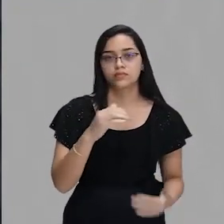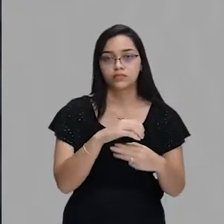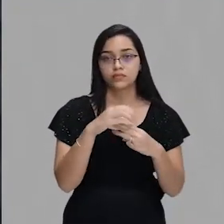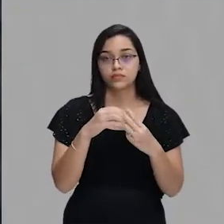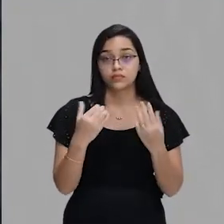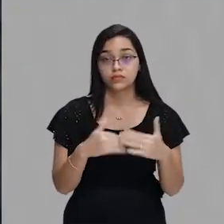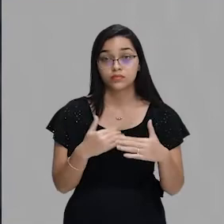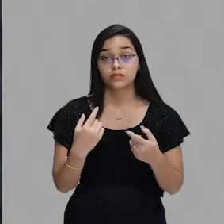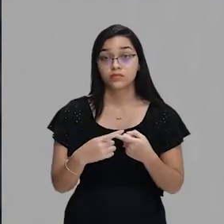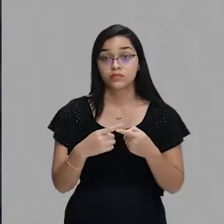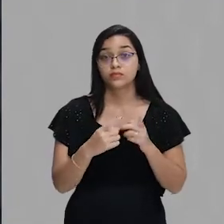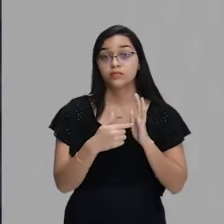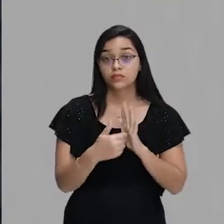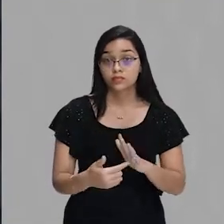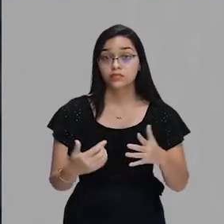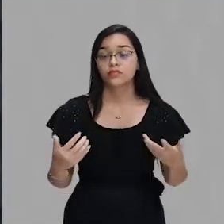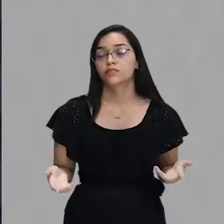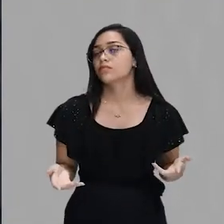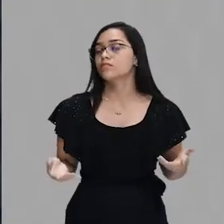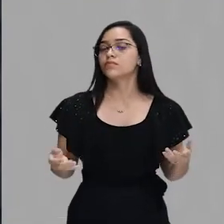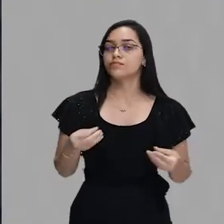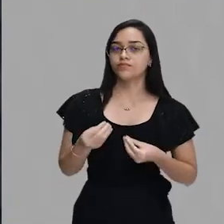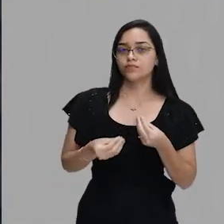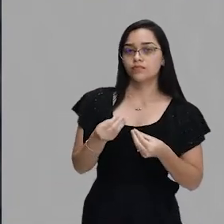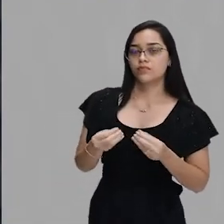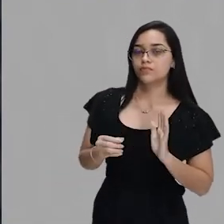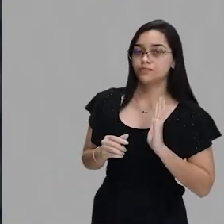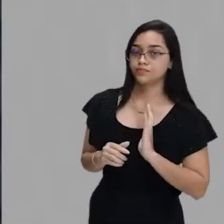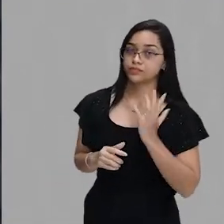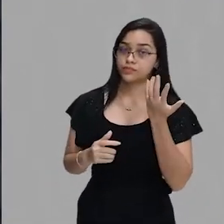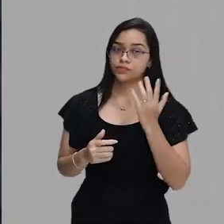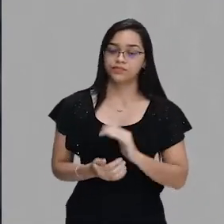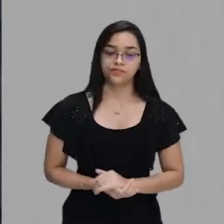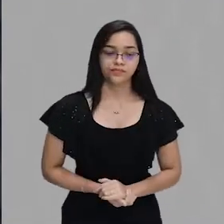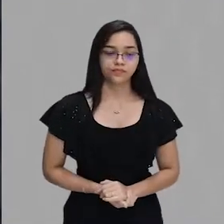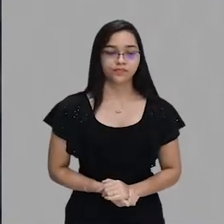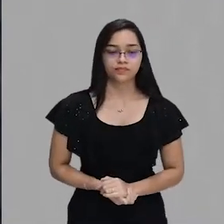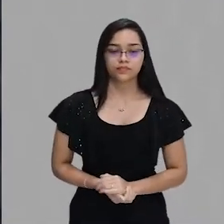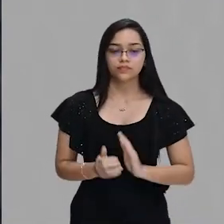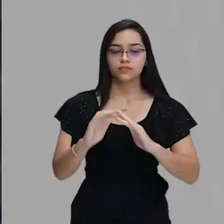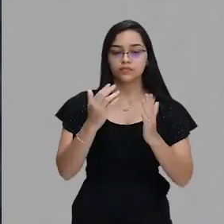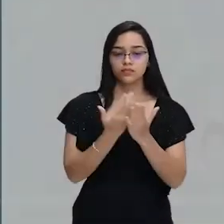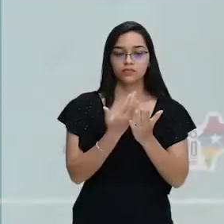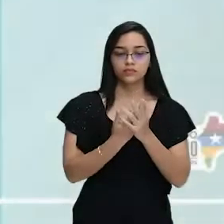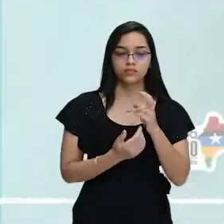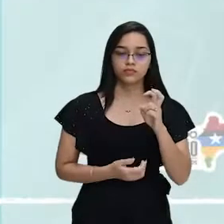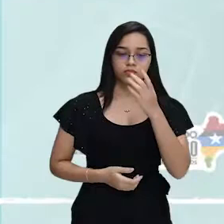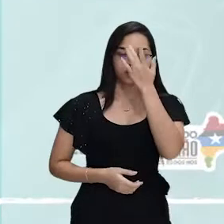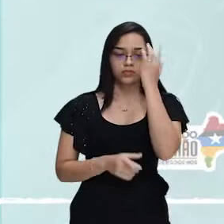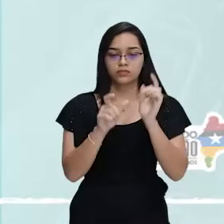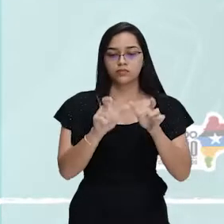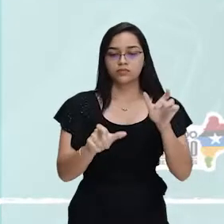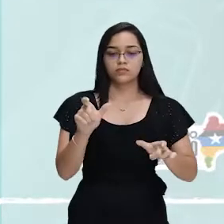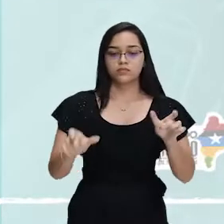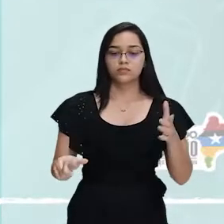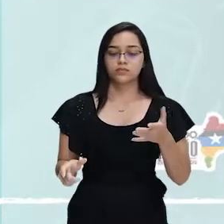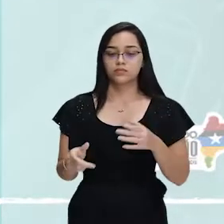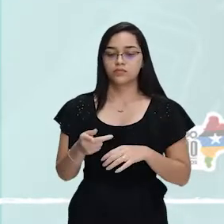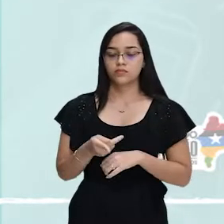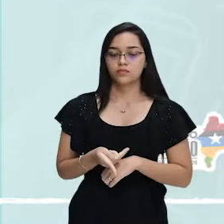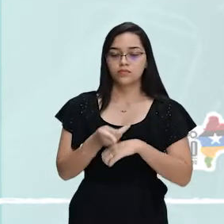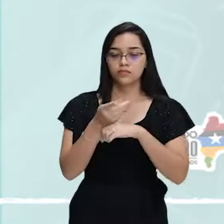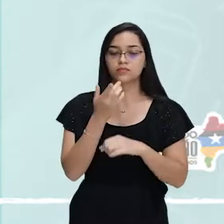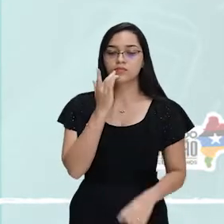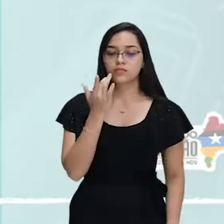Enem, porque a gente está mostrando aqui como essas questões são abordadas. Então, uma escola, 5 atletas disputam a medalha de